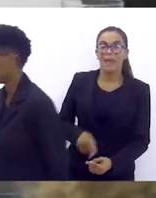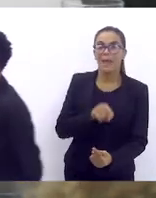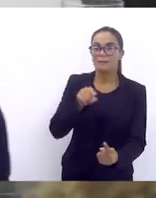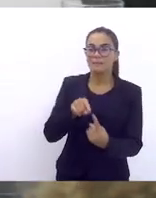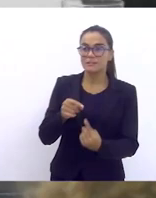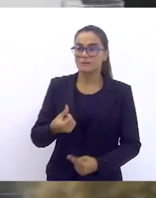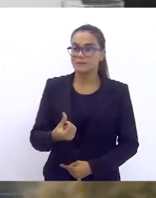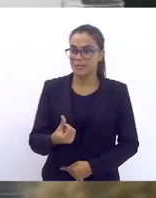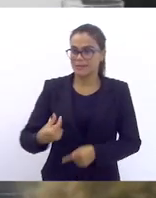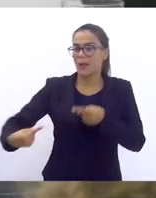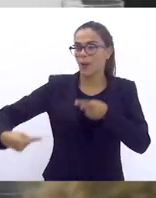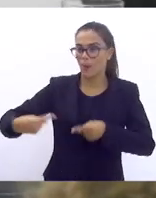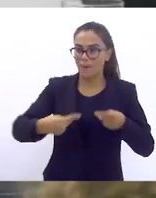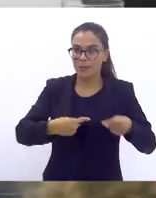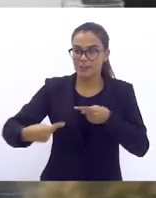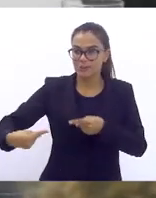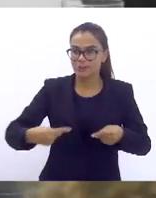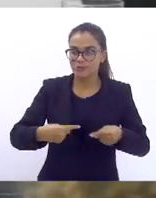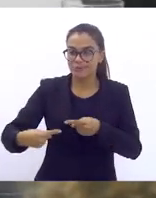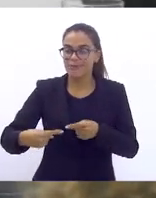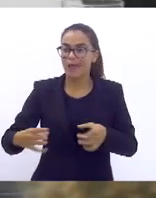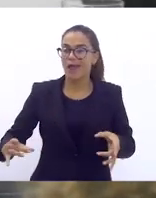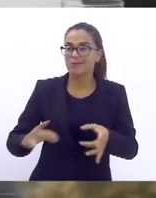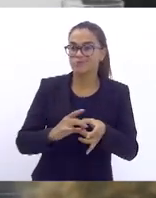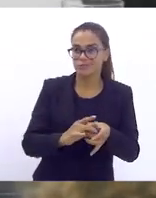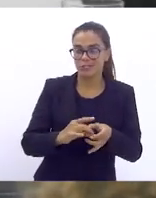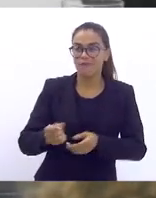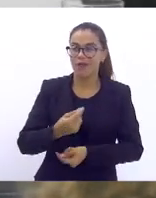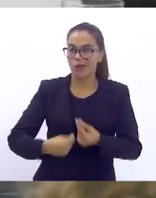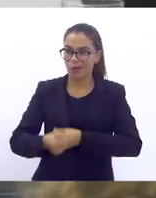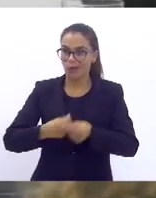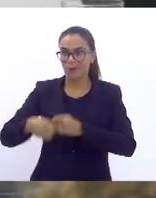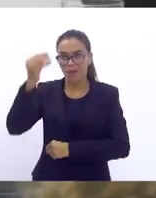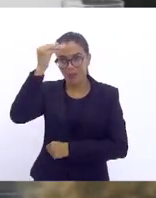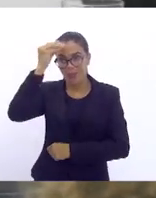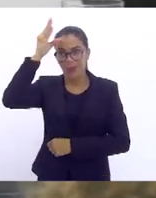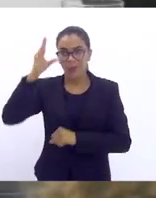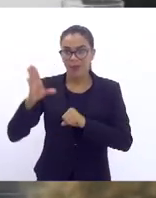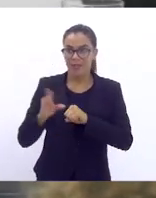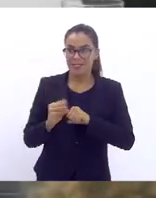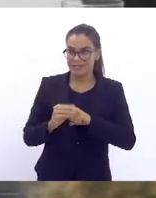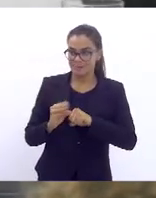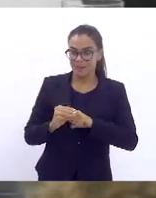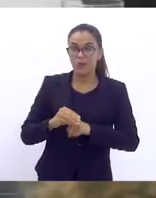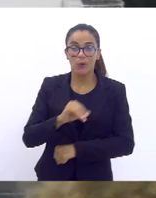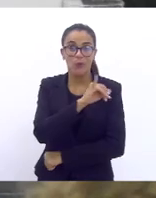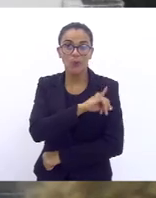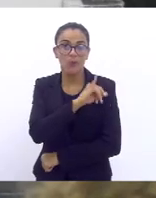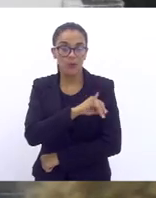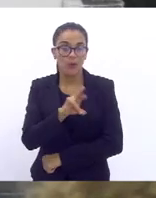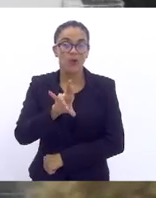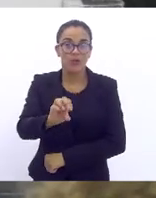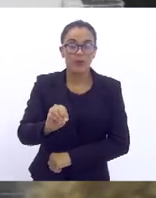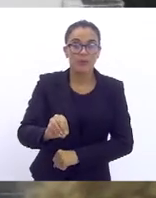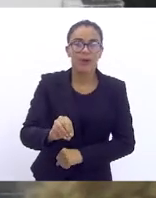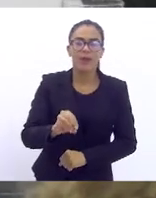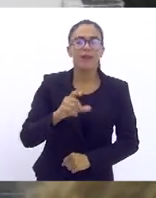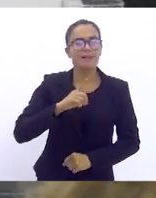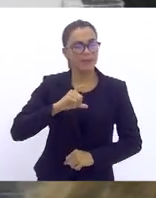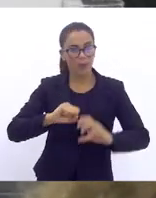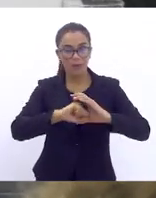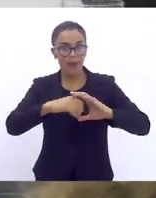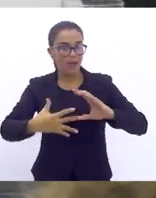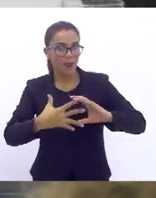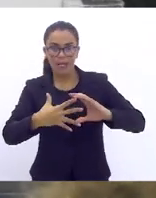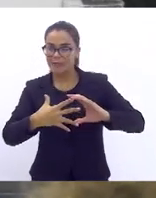vantagem competitiva se associada à economia do conhecimento o Rio de Janeiro ele tem uma